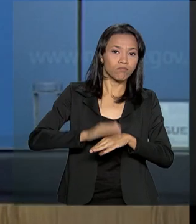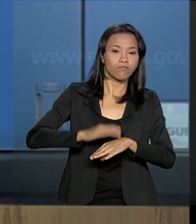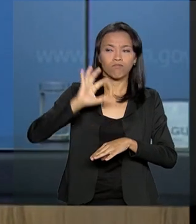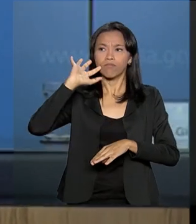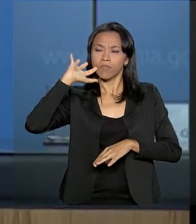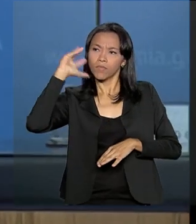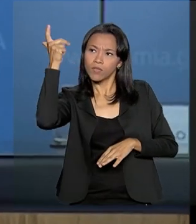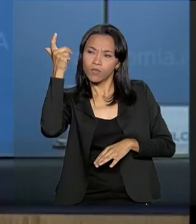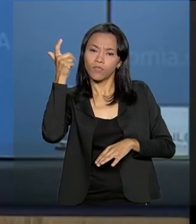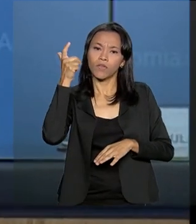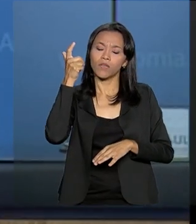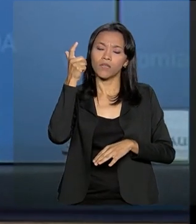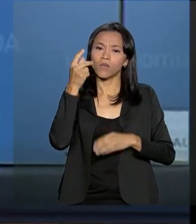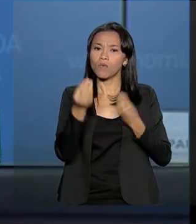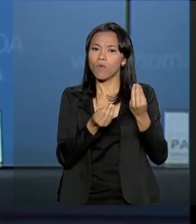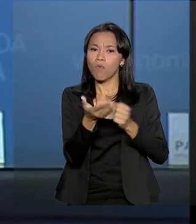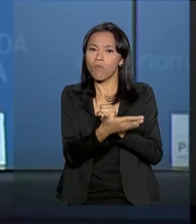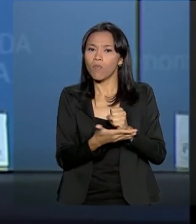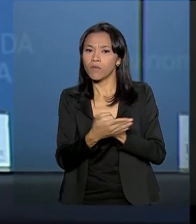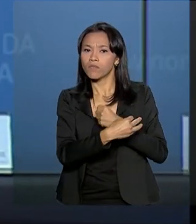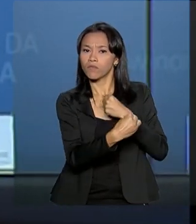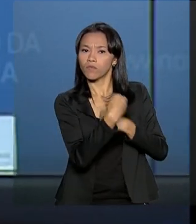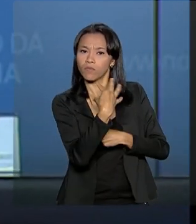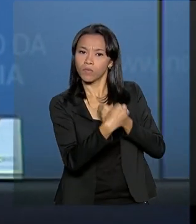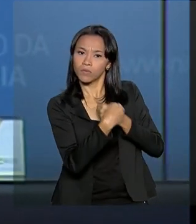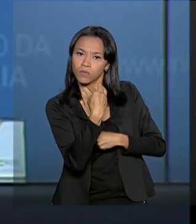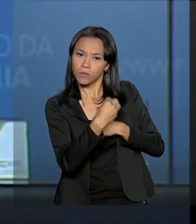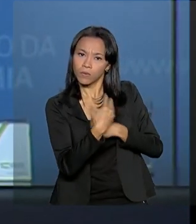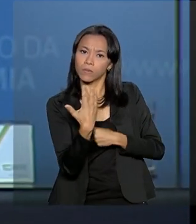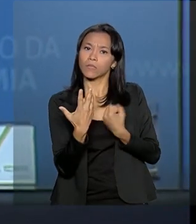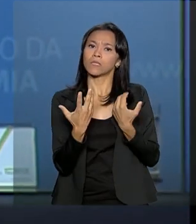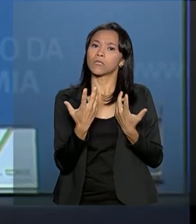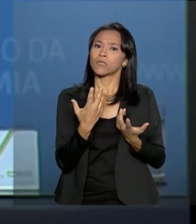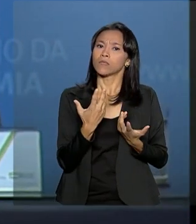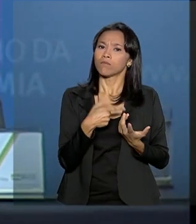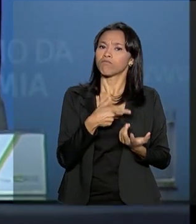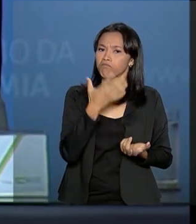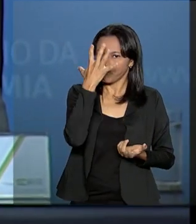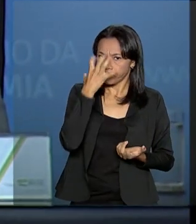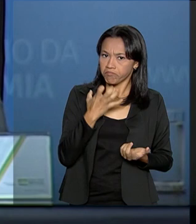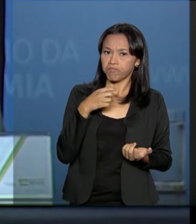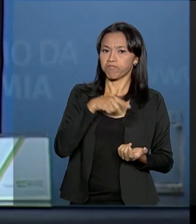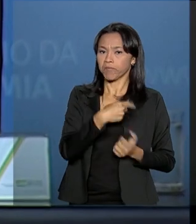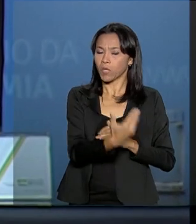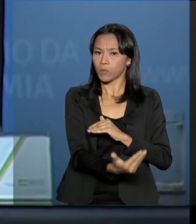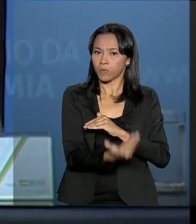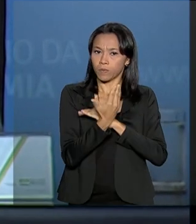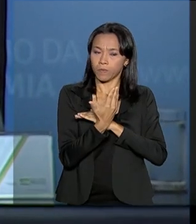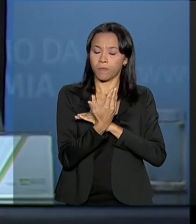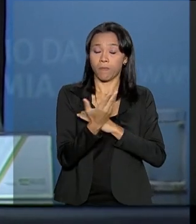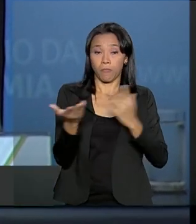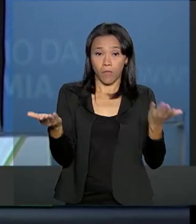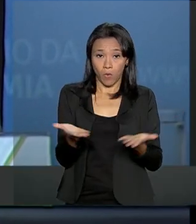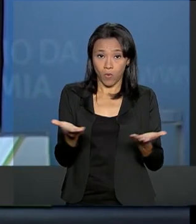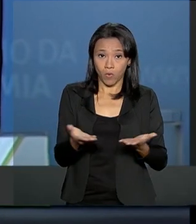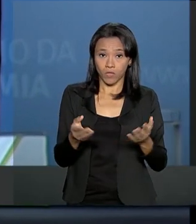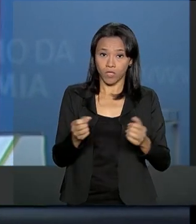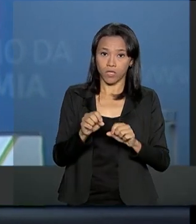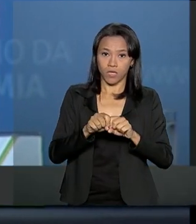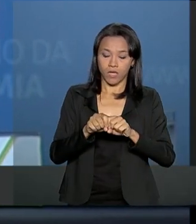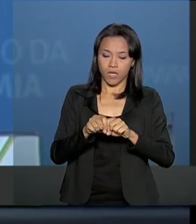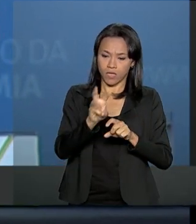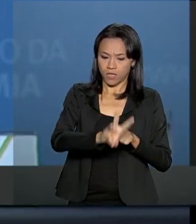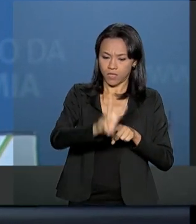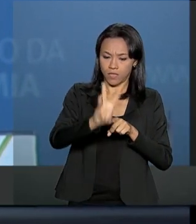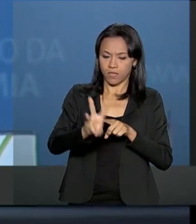essas decisões com base em dados, com base em informações realmente úteis. Hoje, o painel de viagens, ele vem com essa,